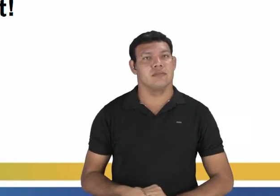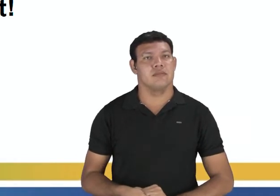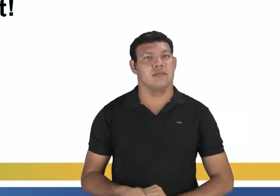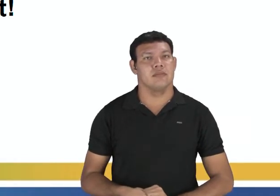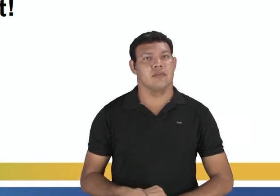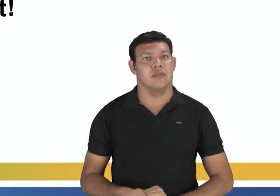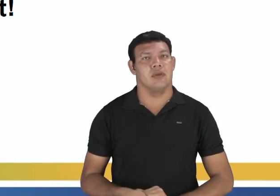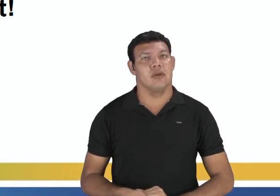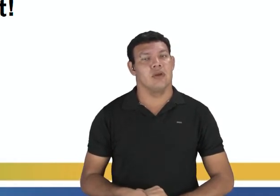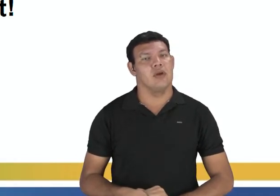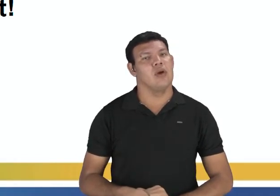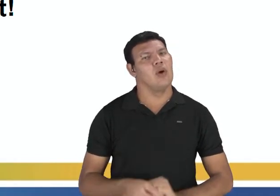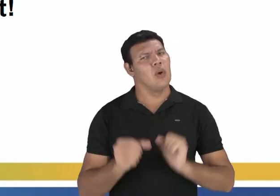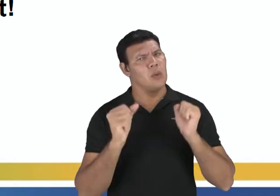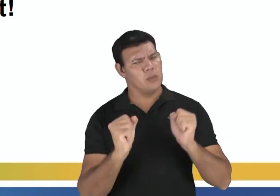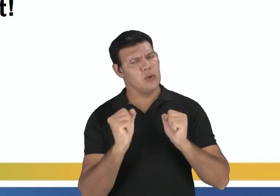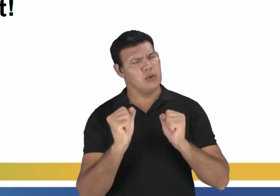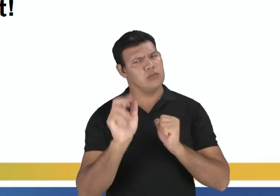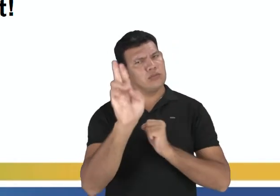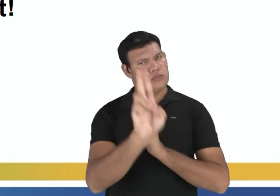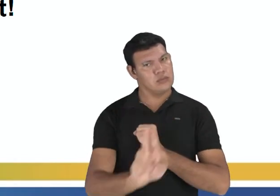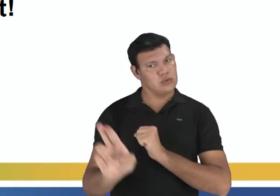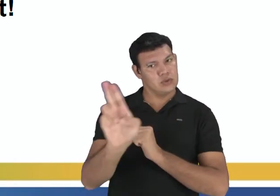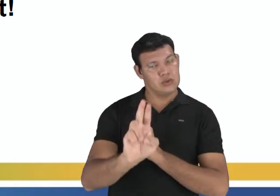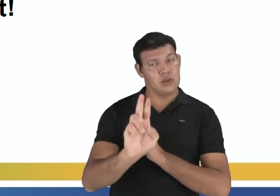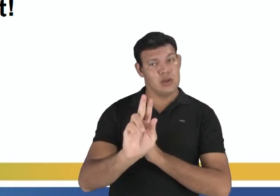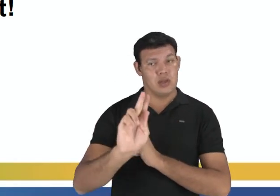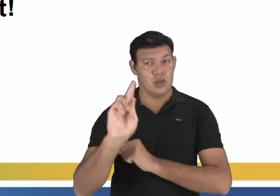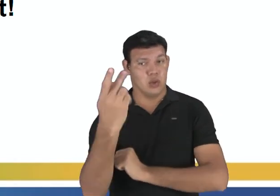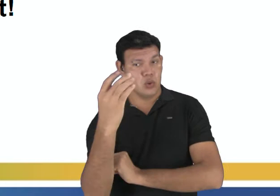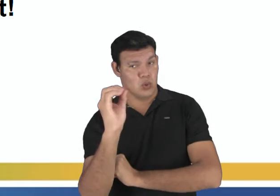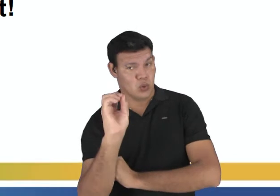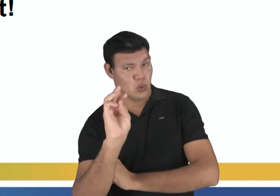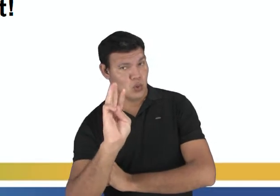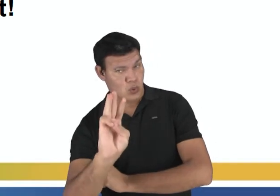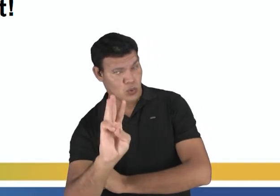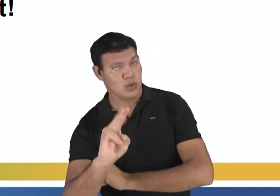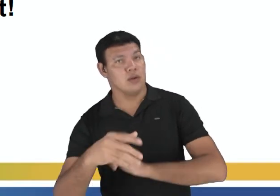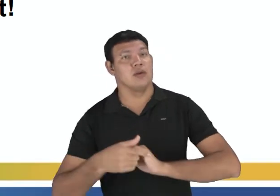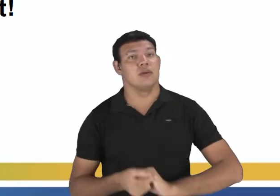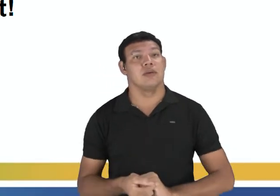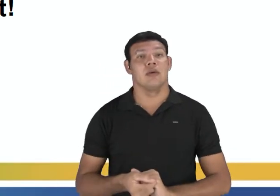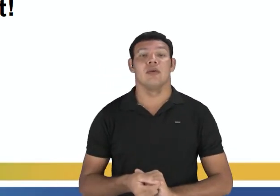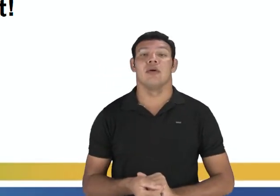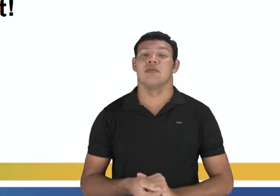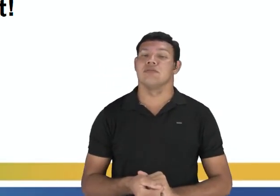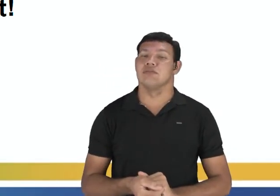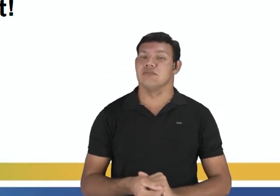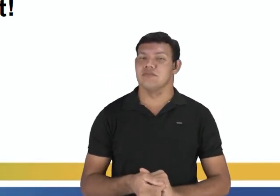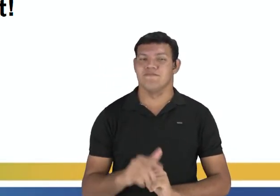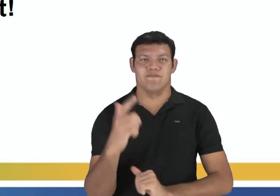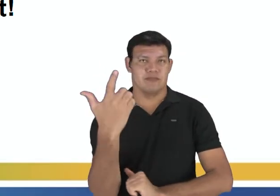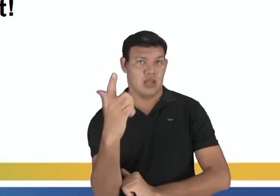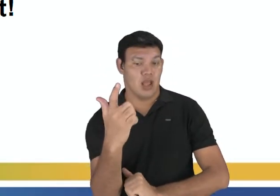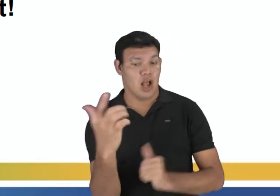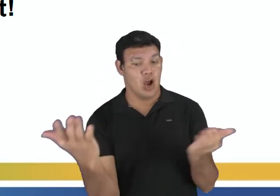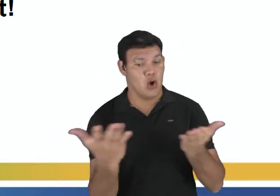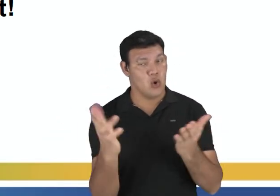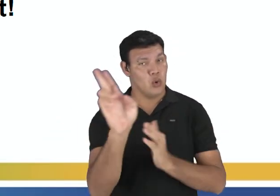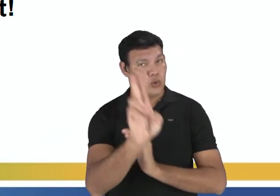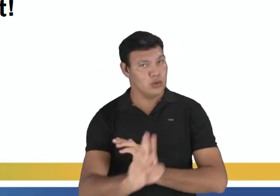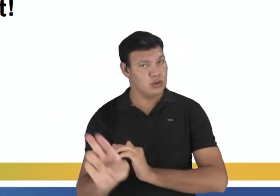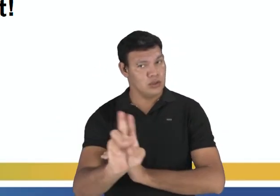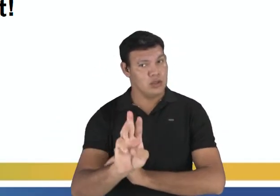usar o who, mas o who não está aí. Então, no caso, é o whose. Porque além de eu estar me referindo a